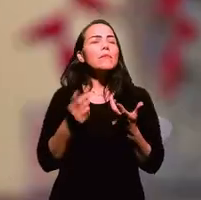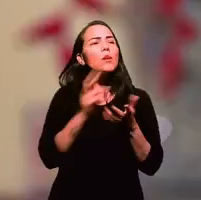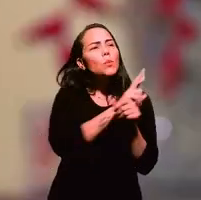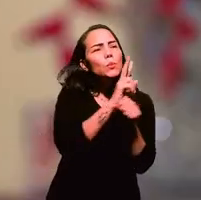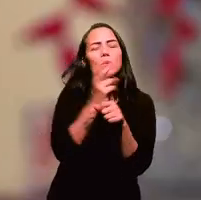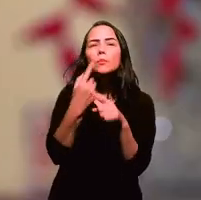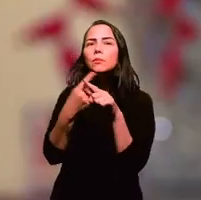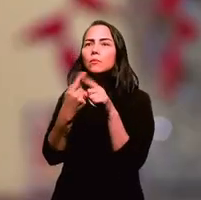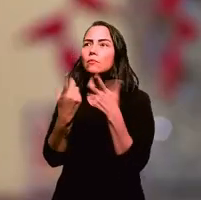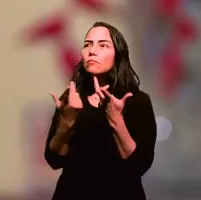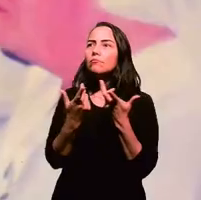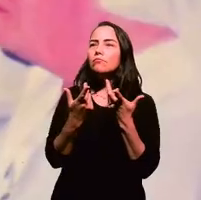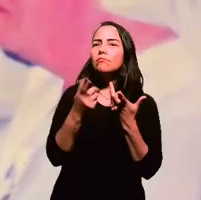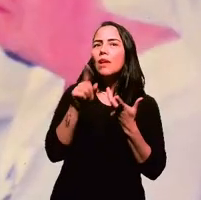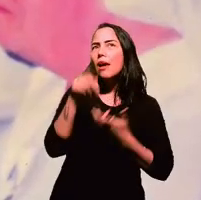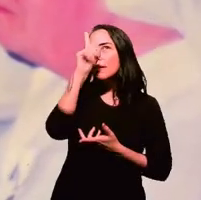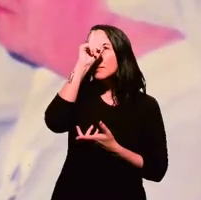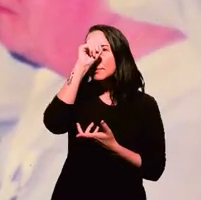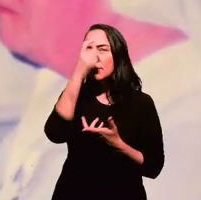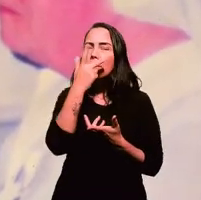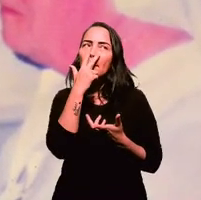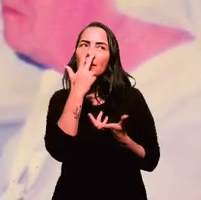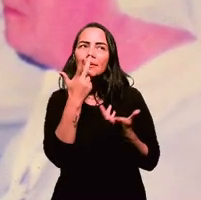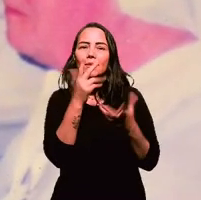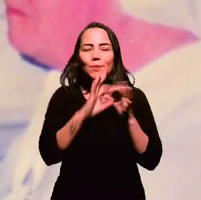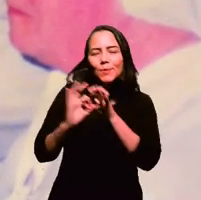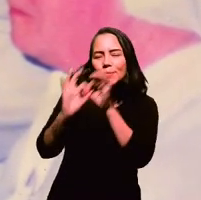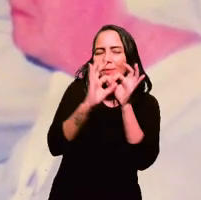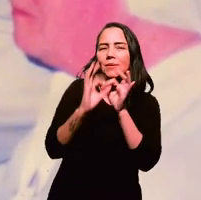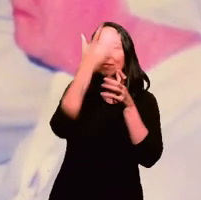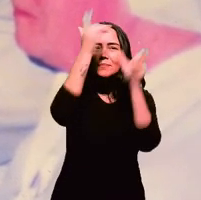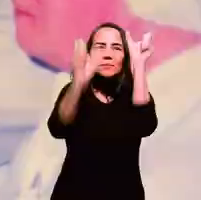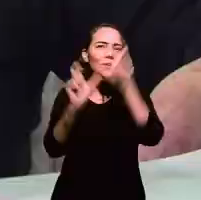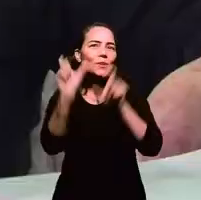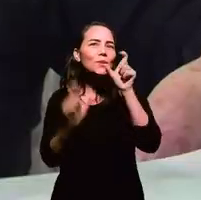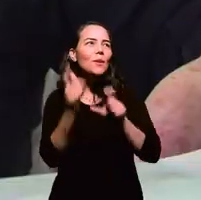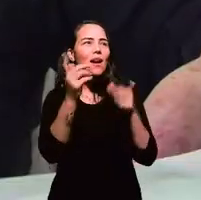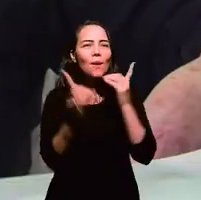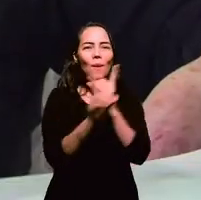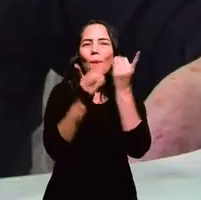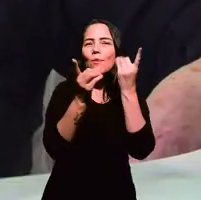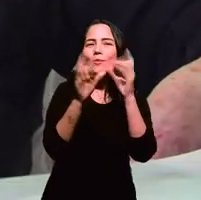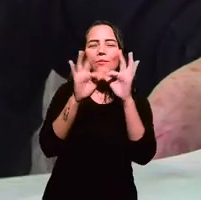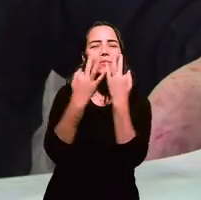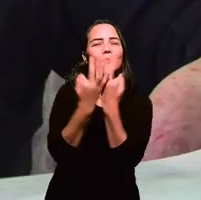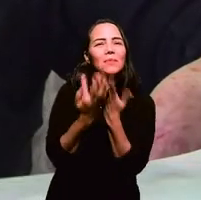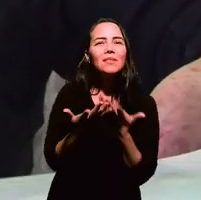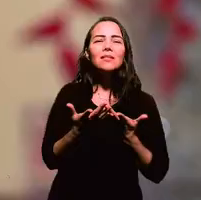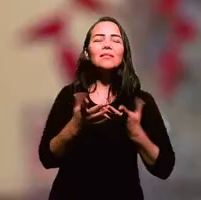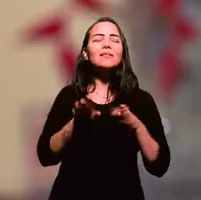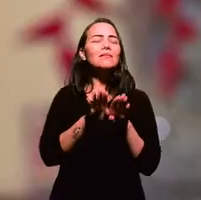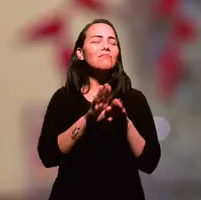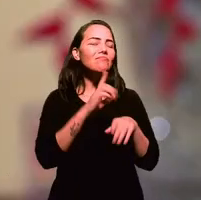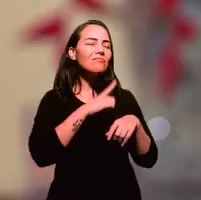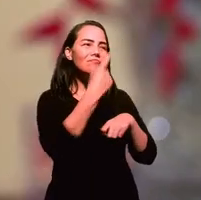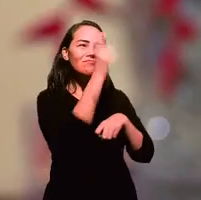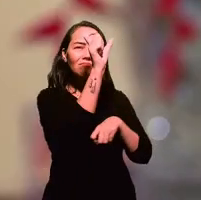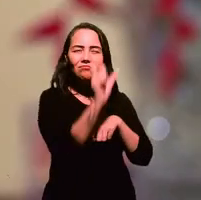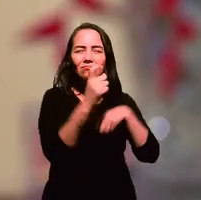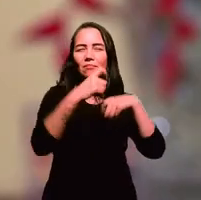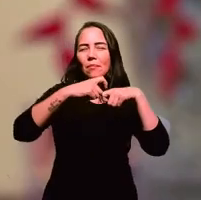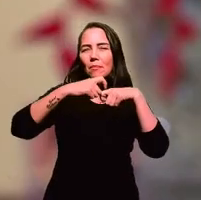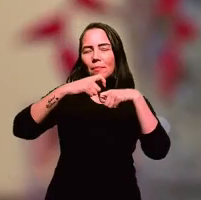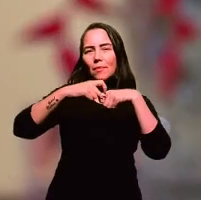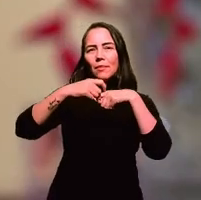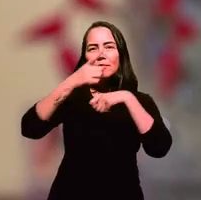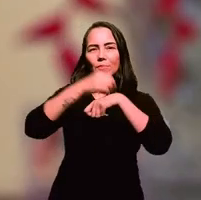as pessoas. Jantares, a gente fazia encontros. Era uma família. O doutor Biron também me ajudou muito. Ele fazia